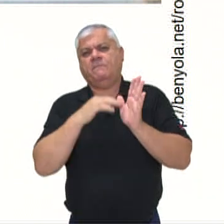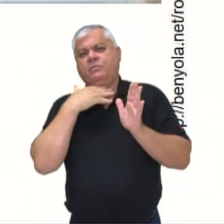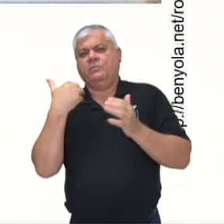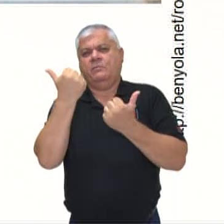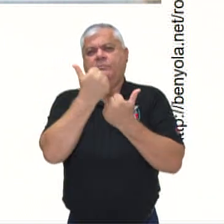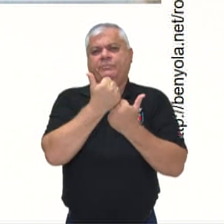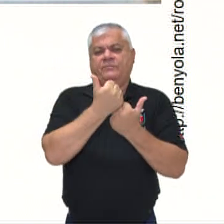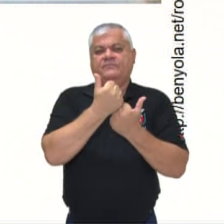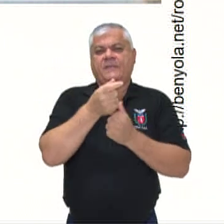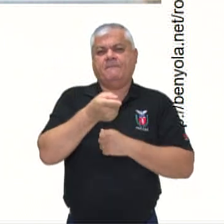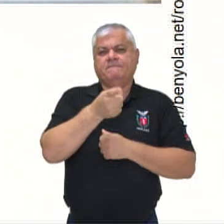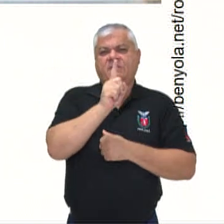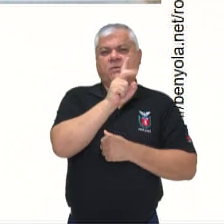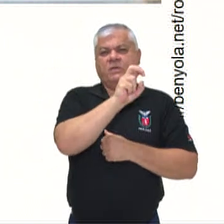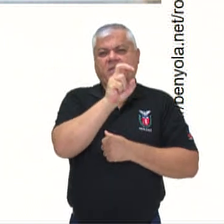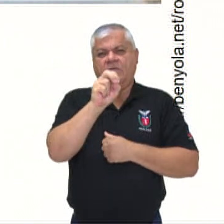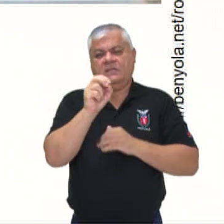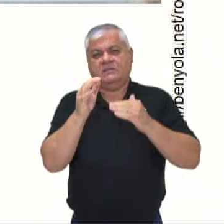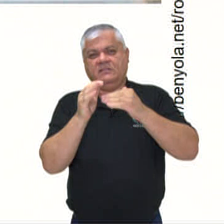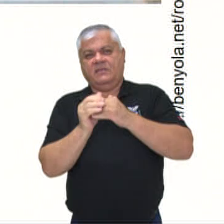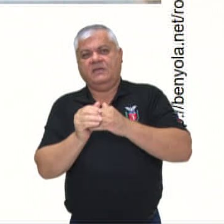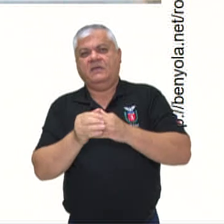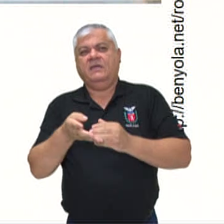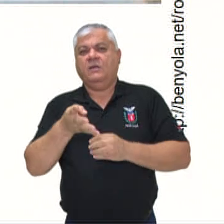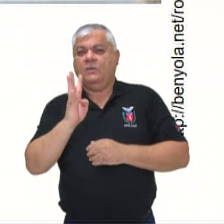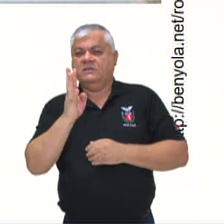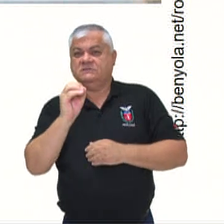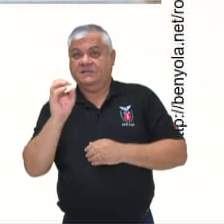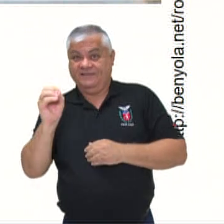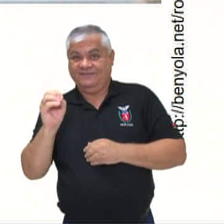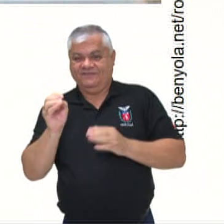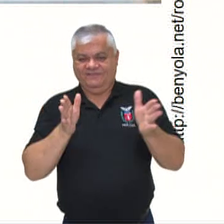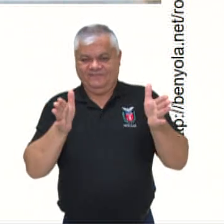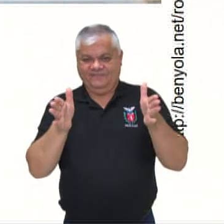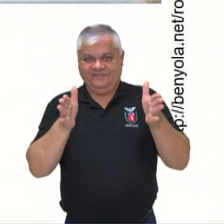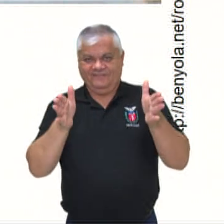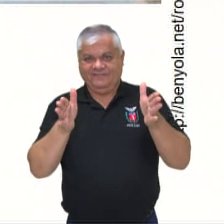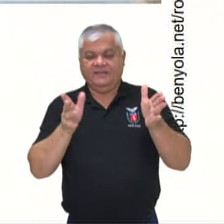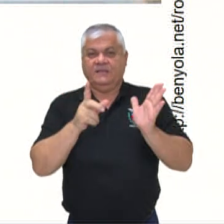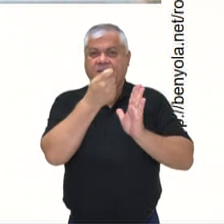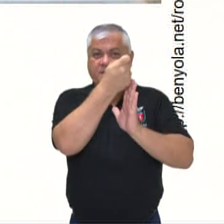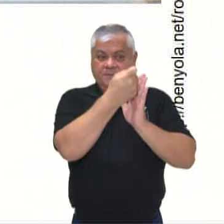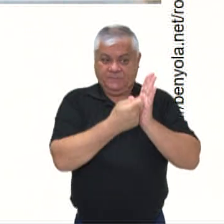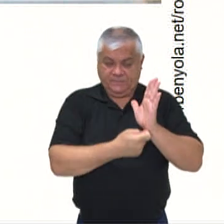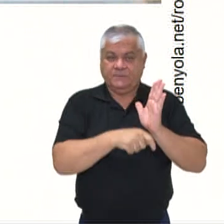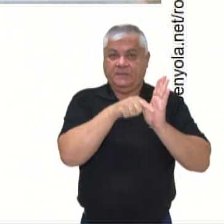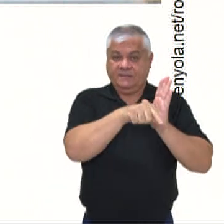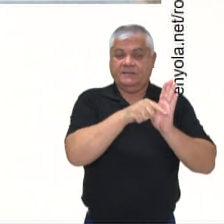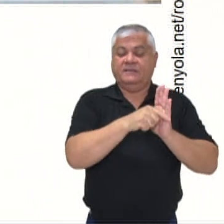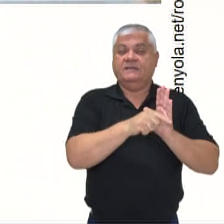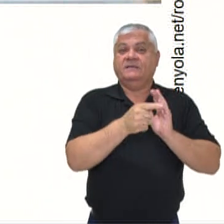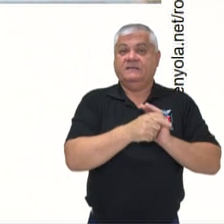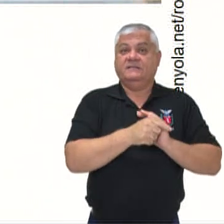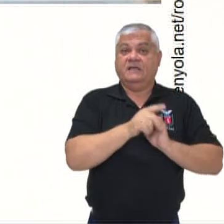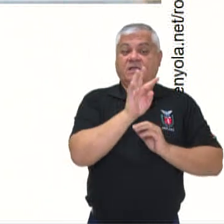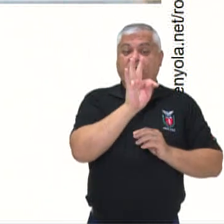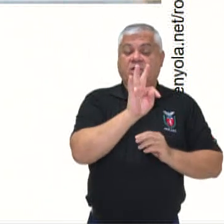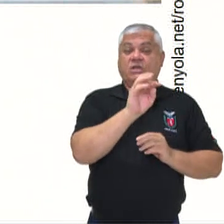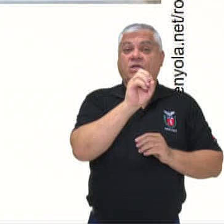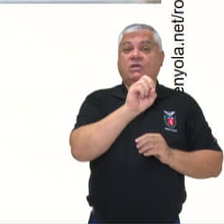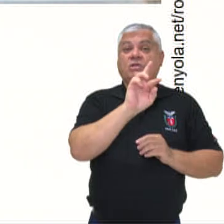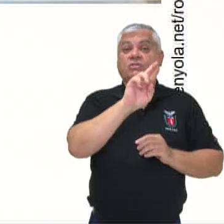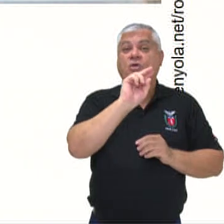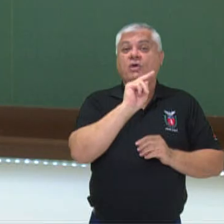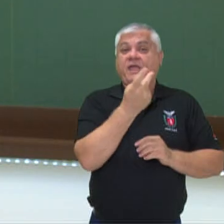entre 1500 a.C. e 400 a.C., foram escritos os livros do Antigo Testamento, da Torá. Então,